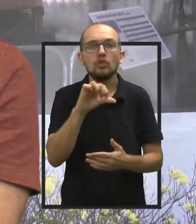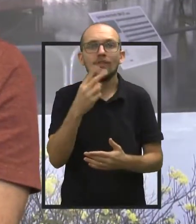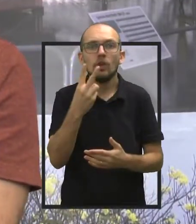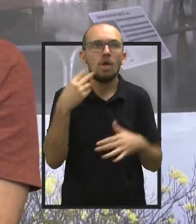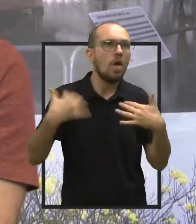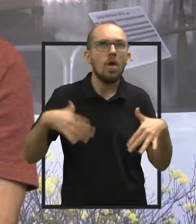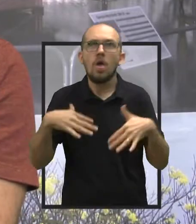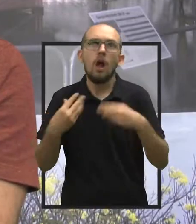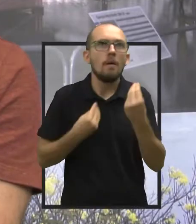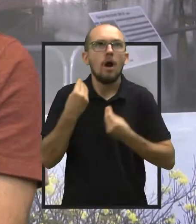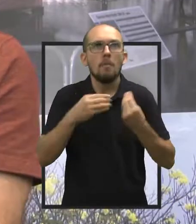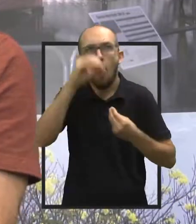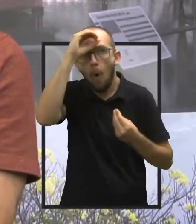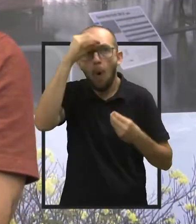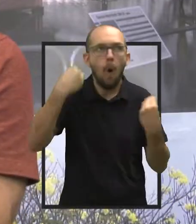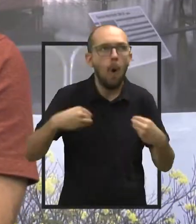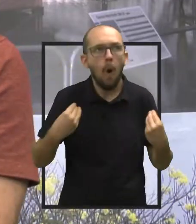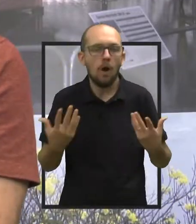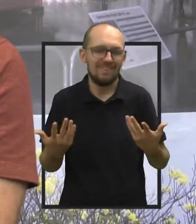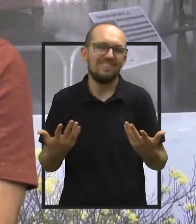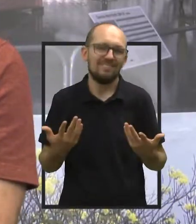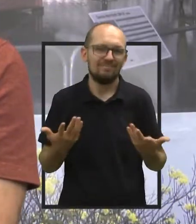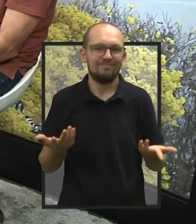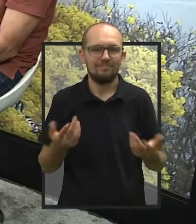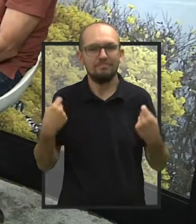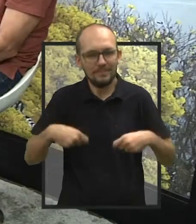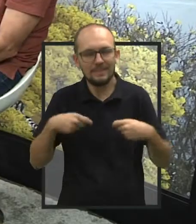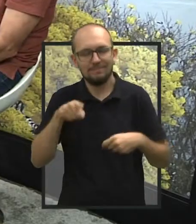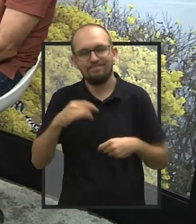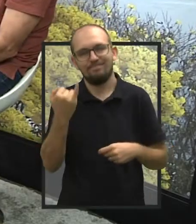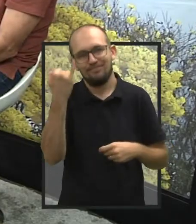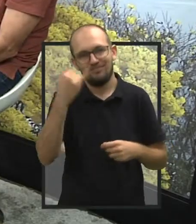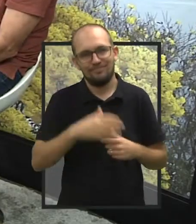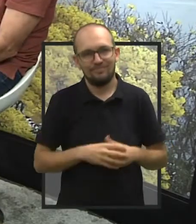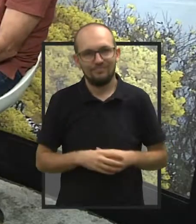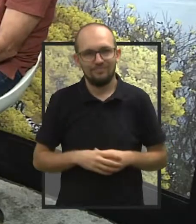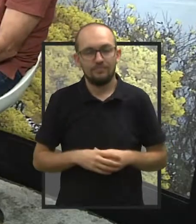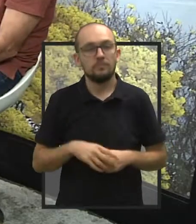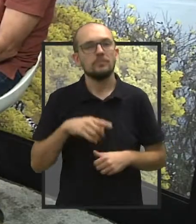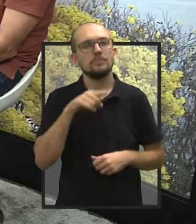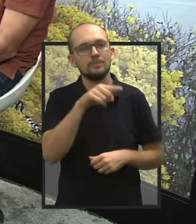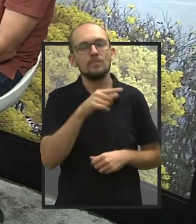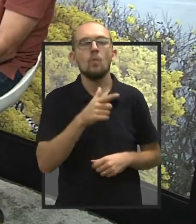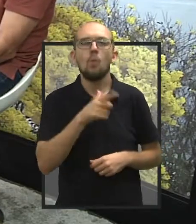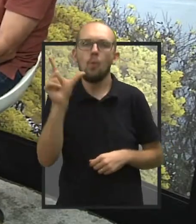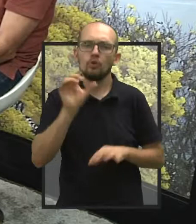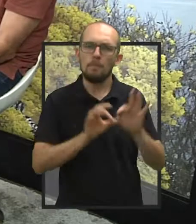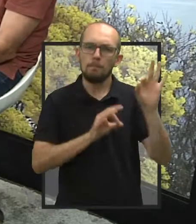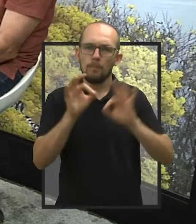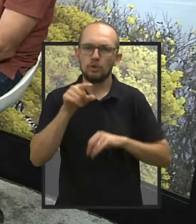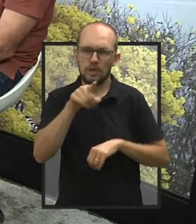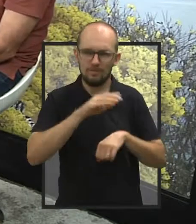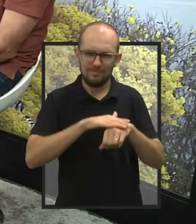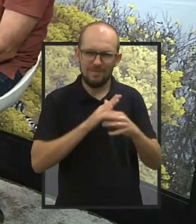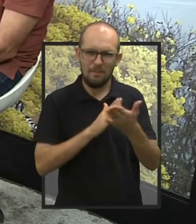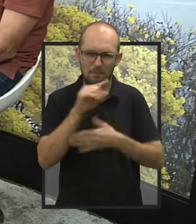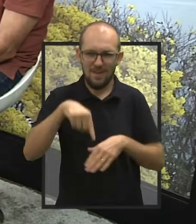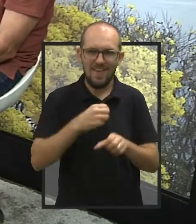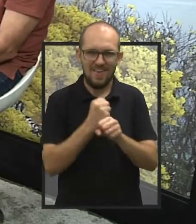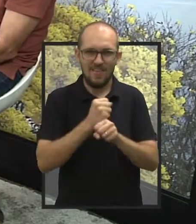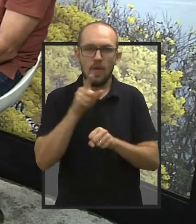a questão do atendimento. Isso é de fundamental importância. Outro projeto do senhor que foi aprovado aqui no Legislativo esse ano é um que